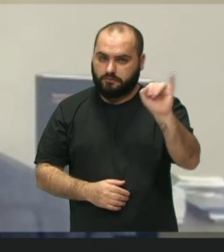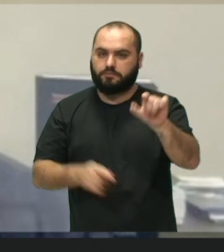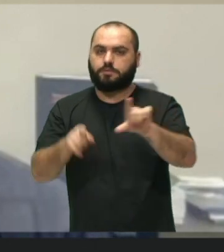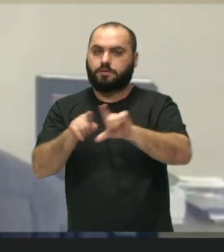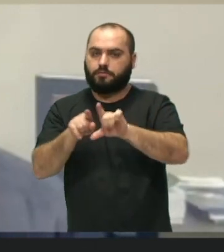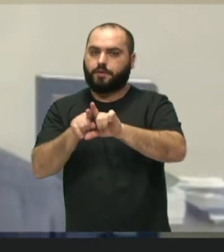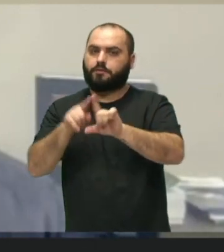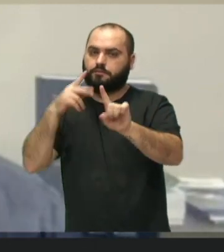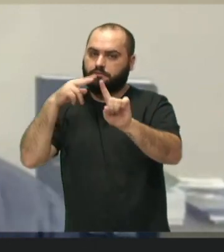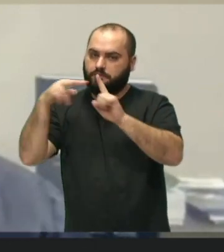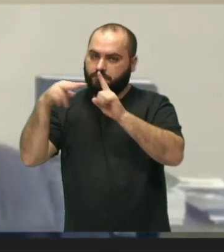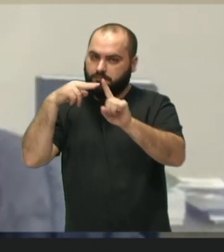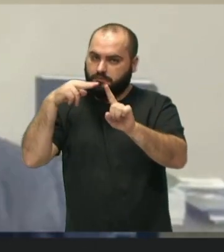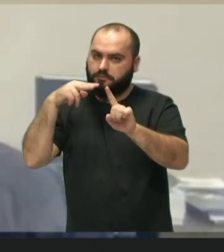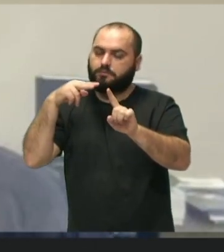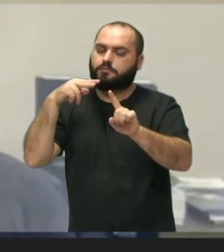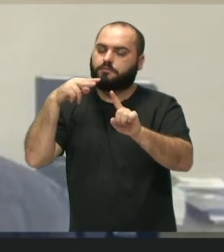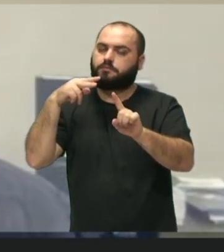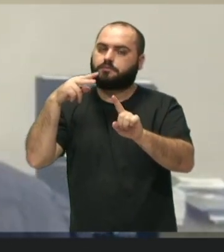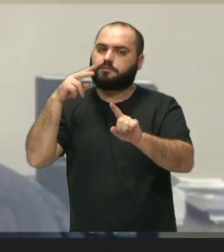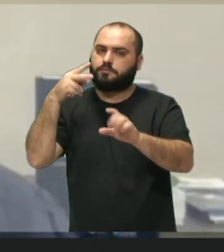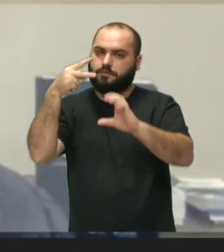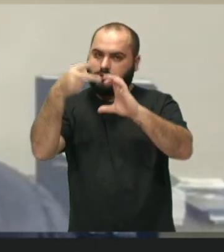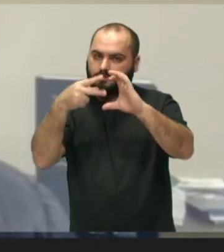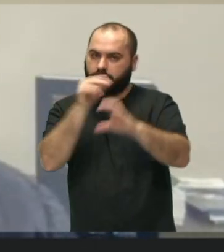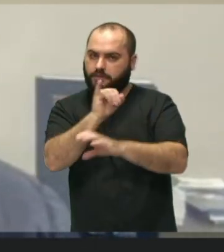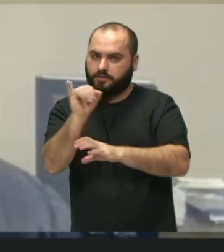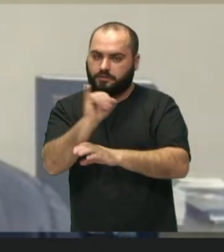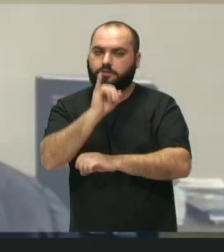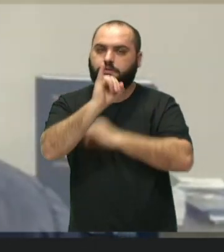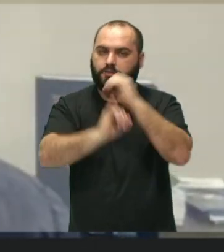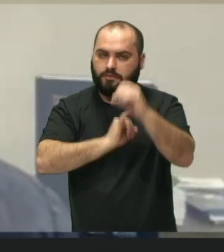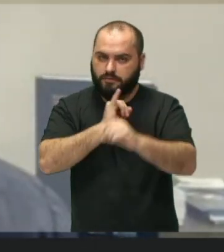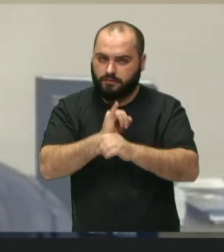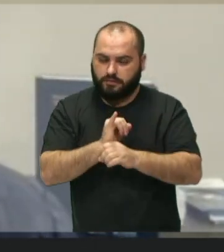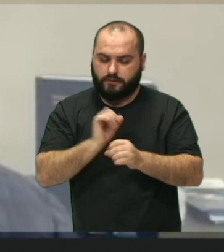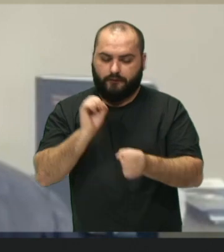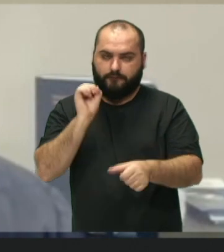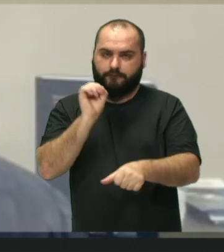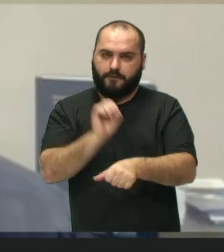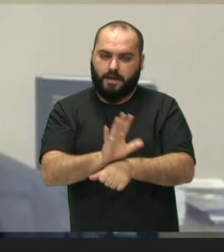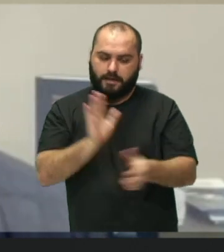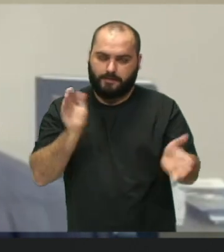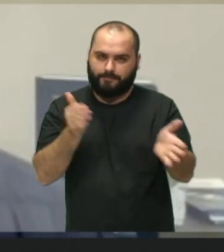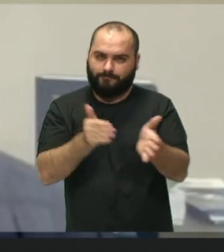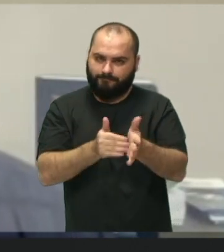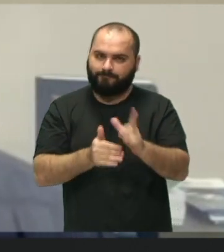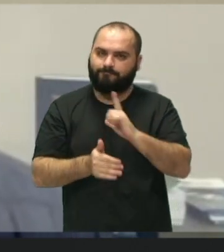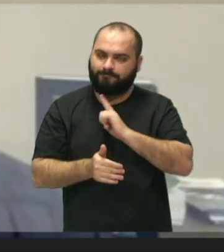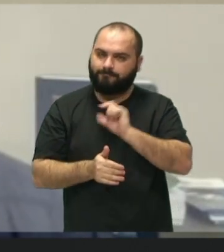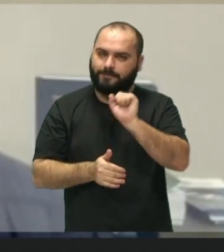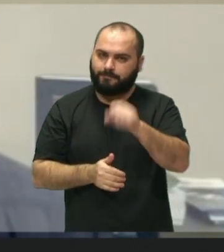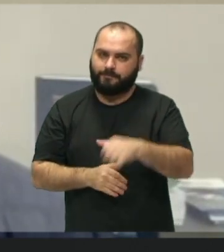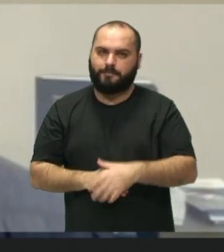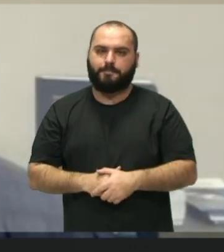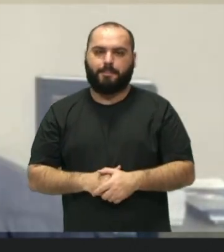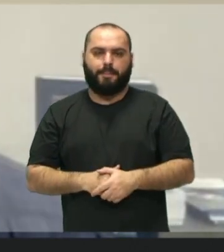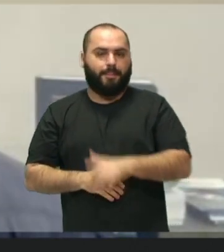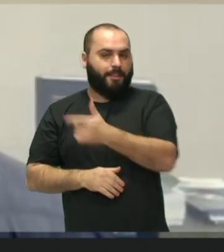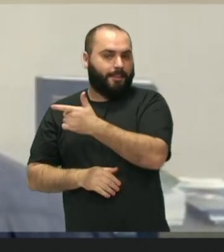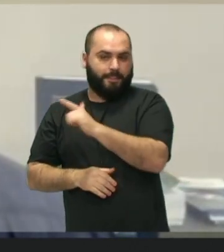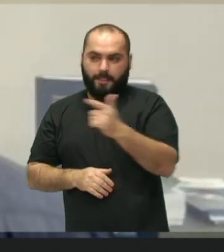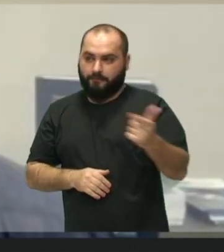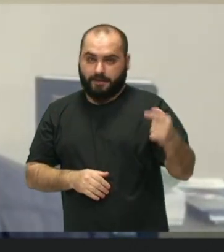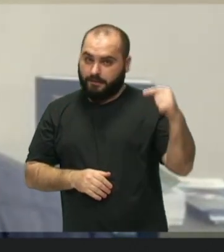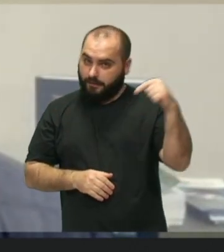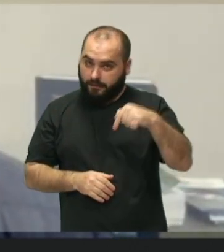da Câmara. A inscrição é 100% online, as vagas são limitadas sim, não terá outro evento do mesmo ramo de atividade